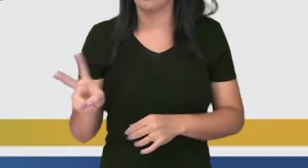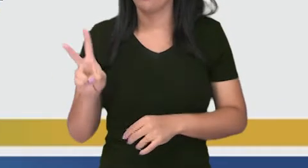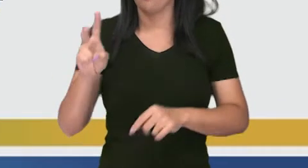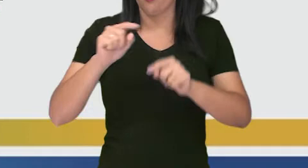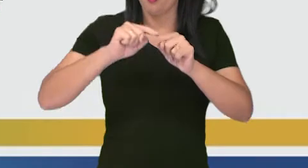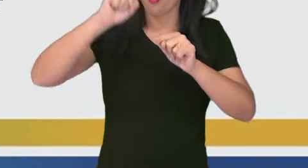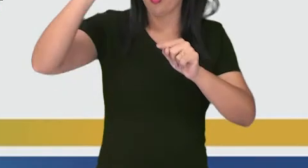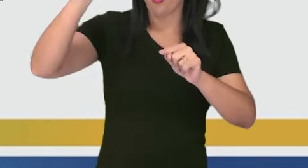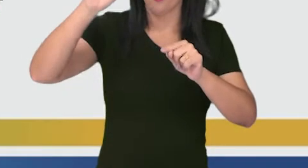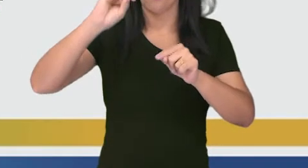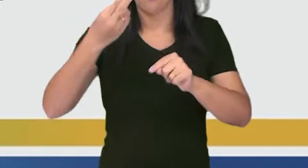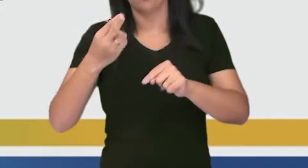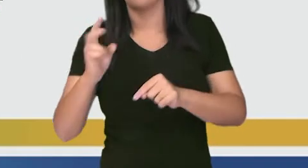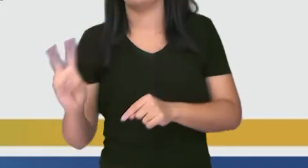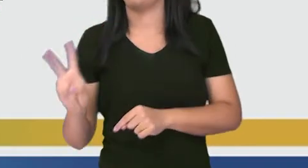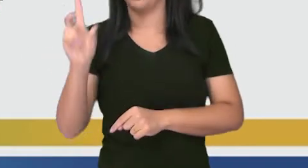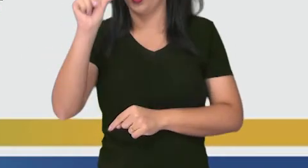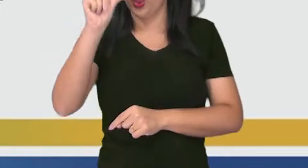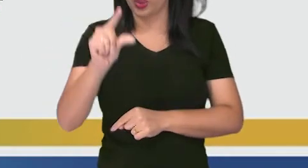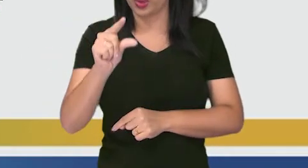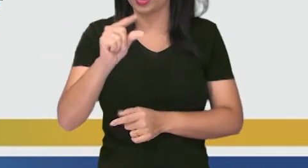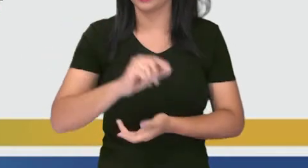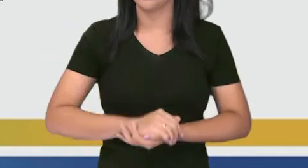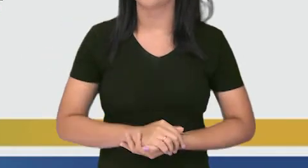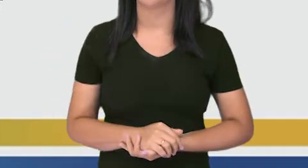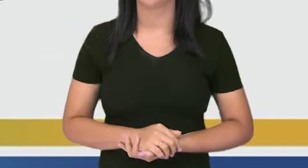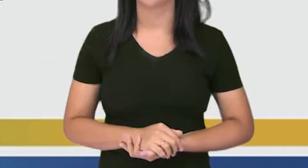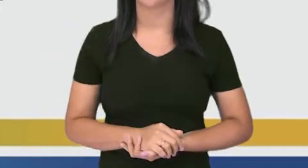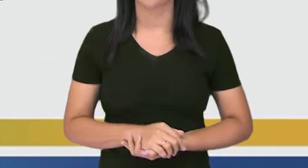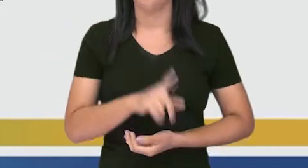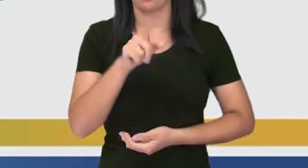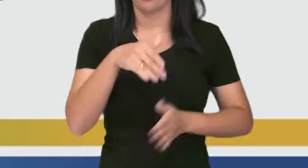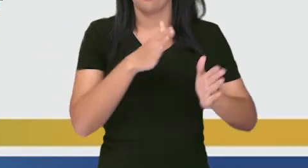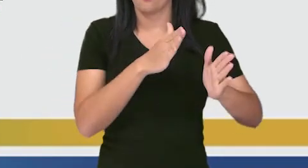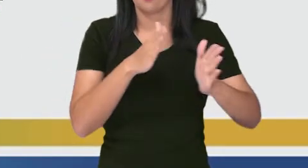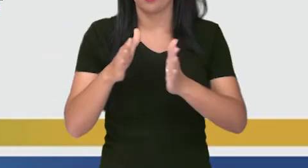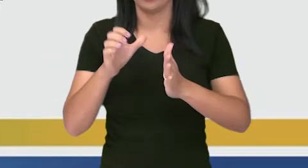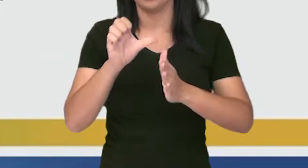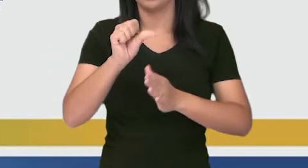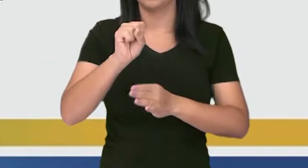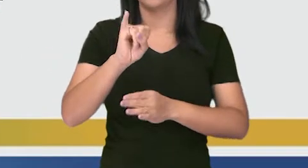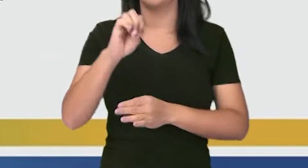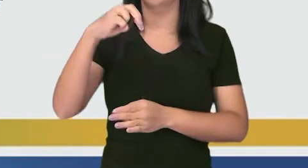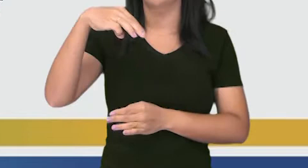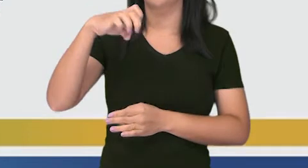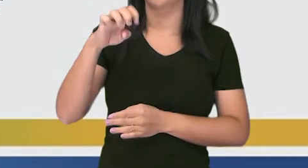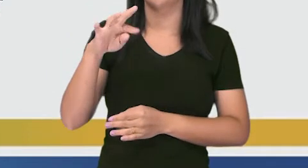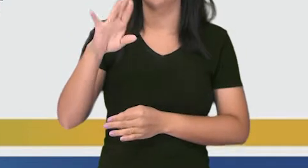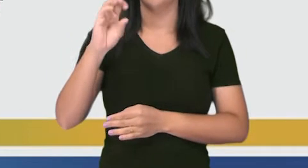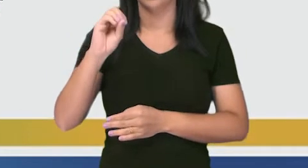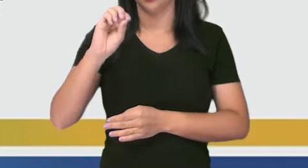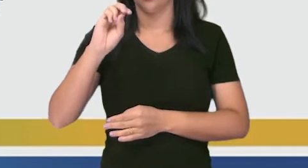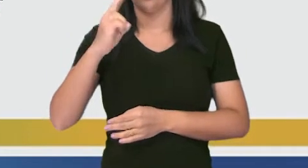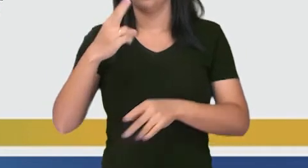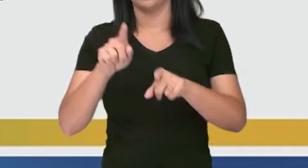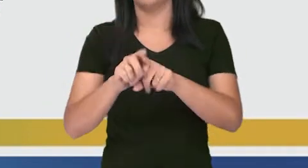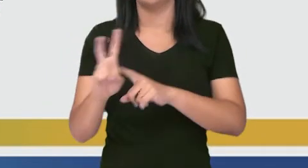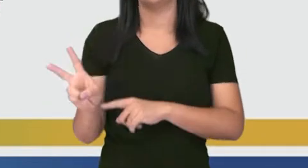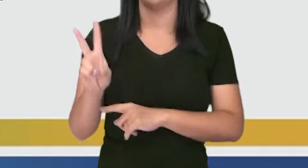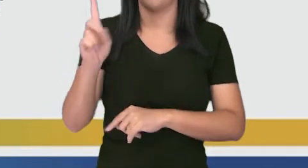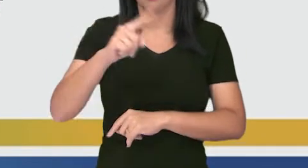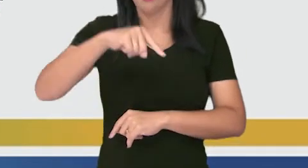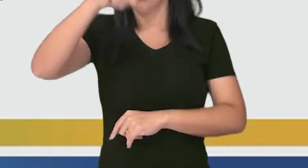valor alto ou com o valor baixo será que o processo simétrico o valores mais altos ou mais